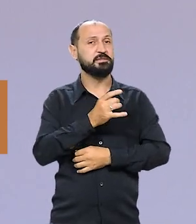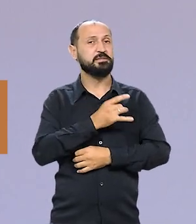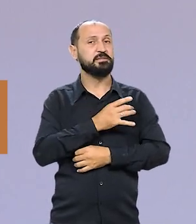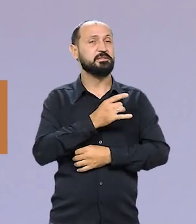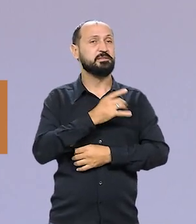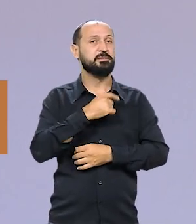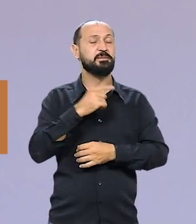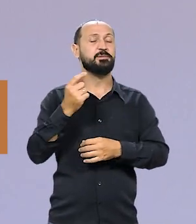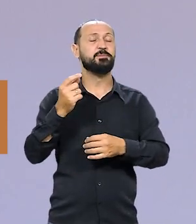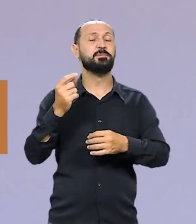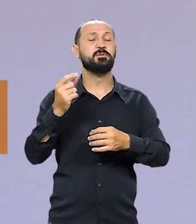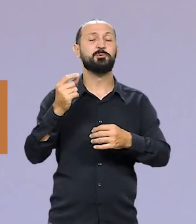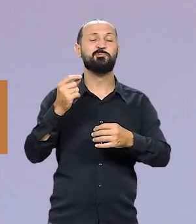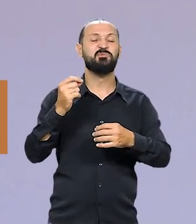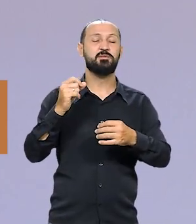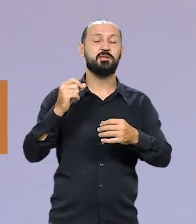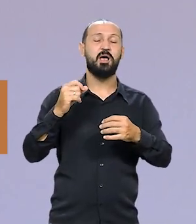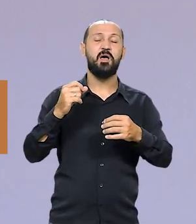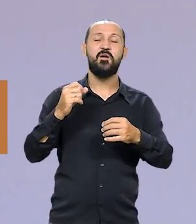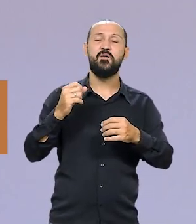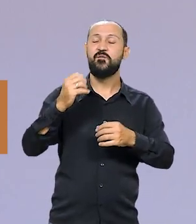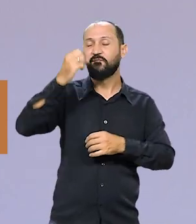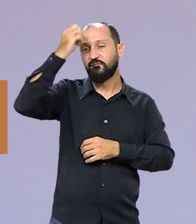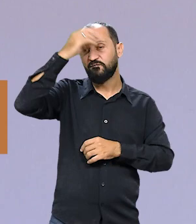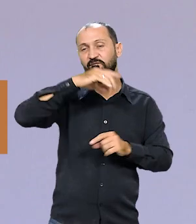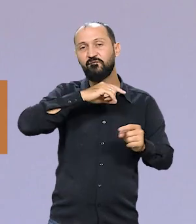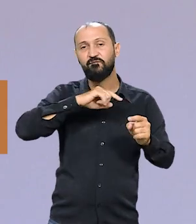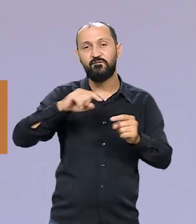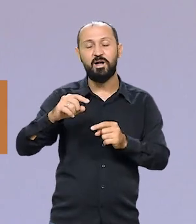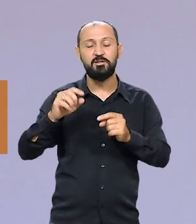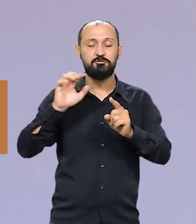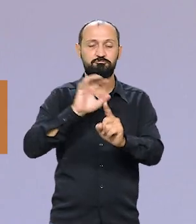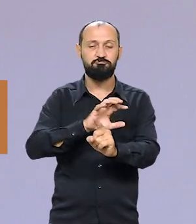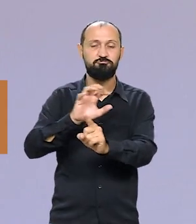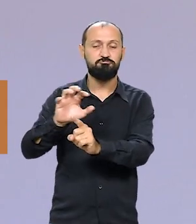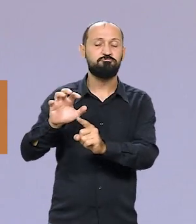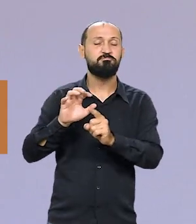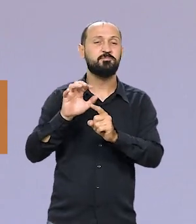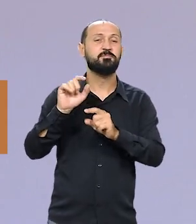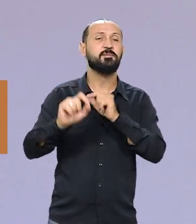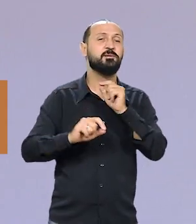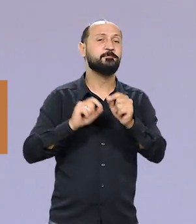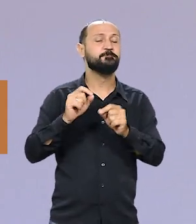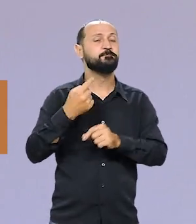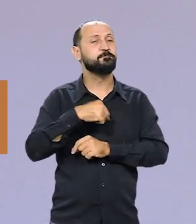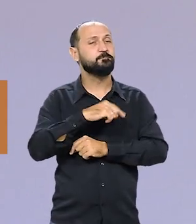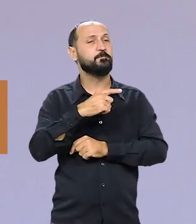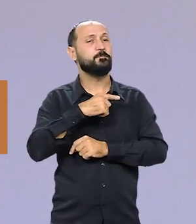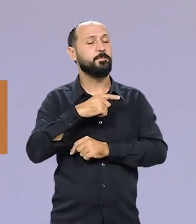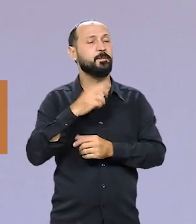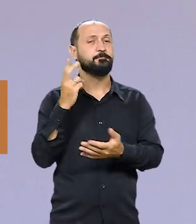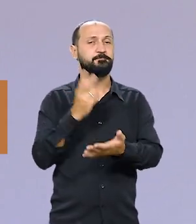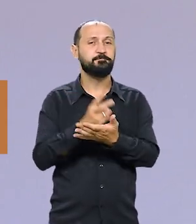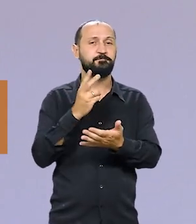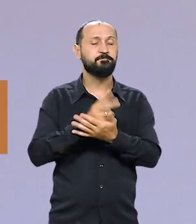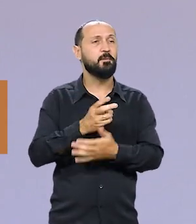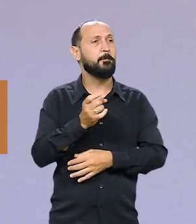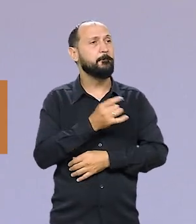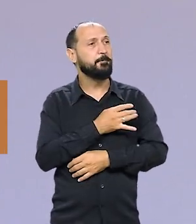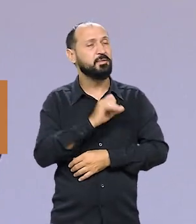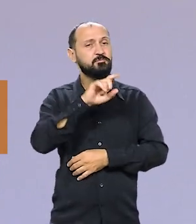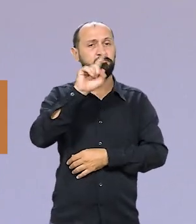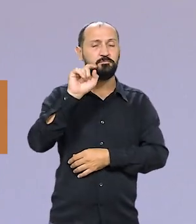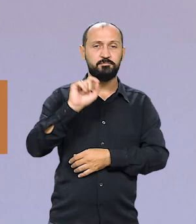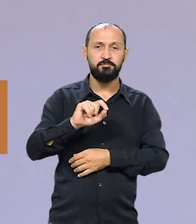esse medo da violência, né? Ele é retroalimentado para que a gente tenha cada vez